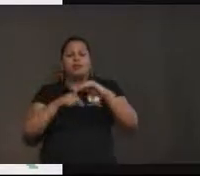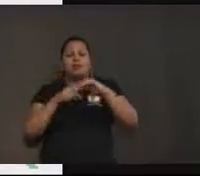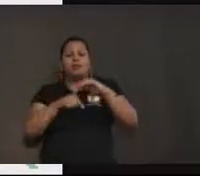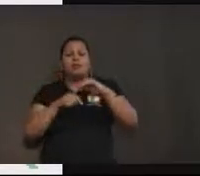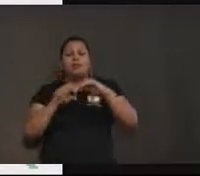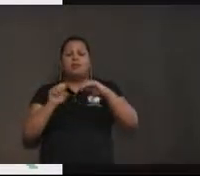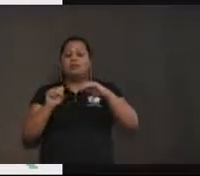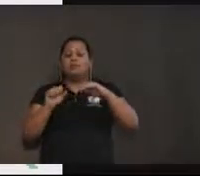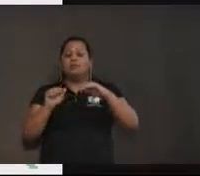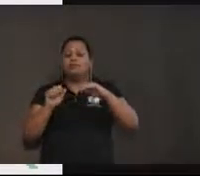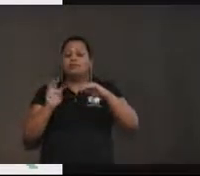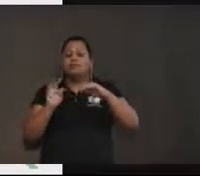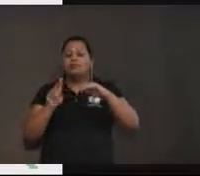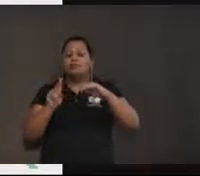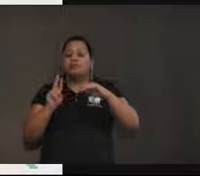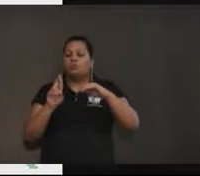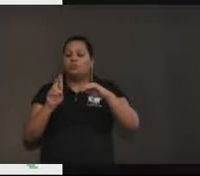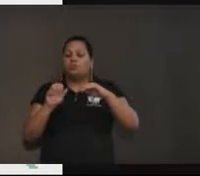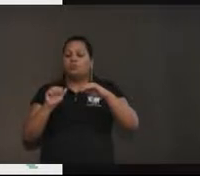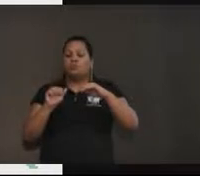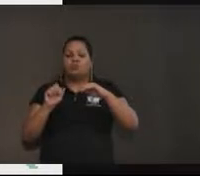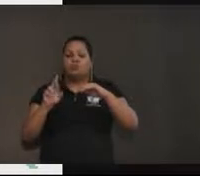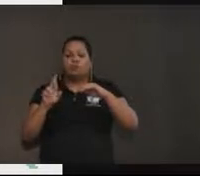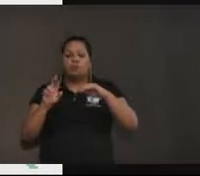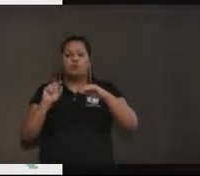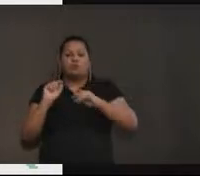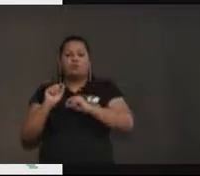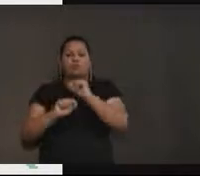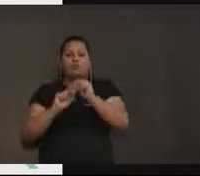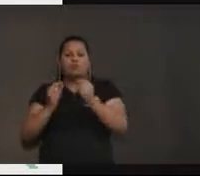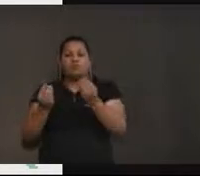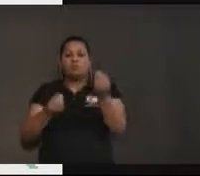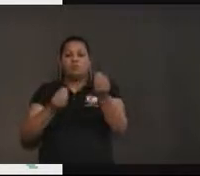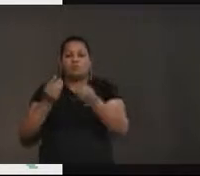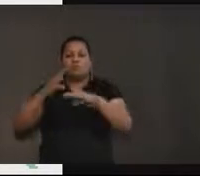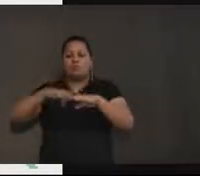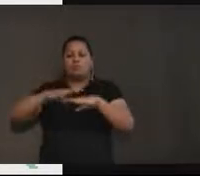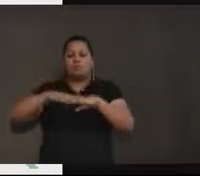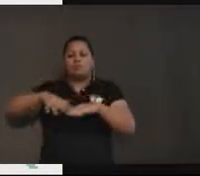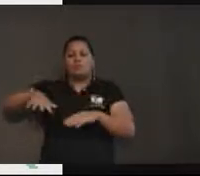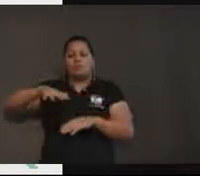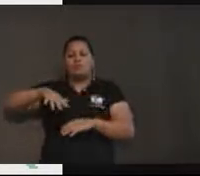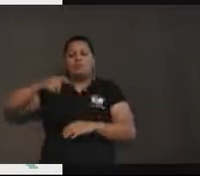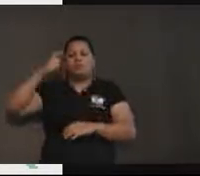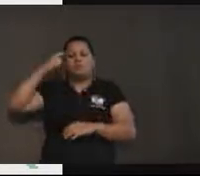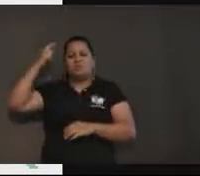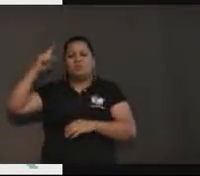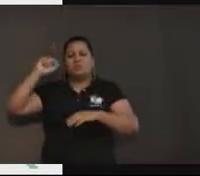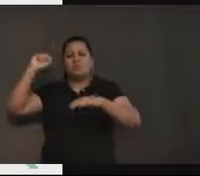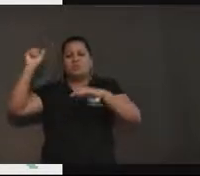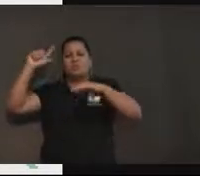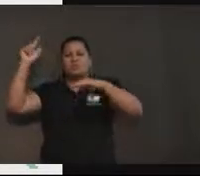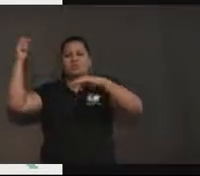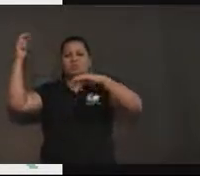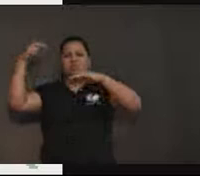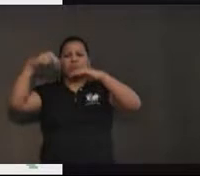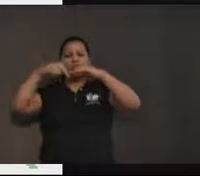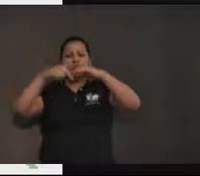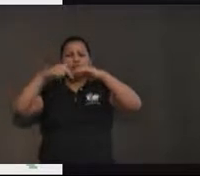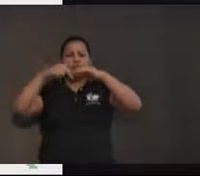o representa o isso matematicamente esse elemento sabe que satura a luz não cresce